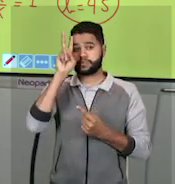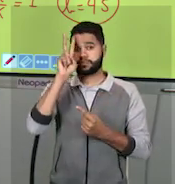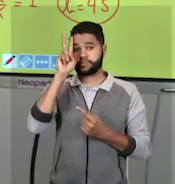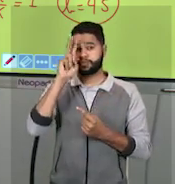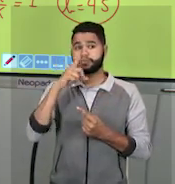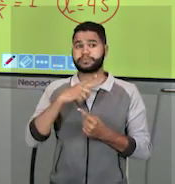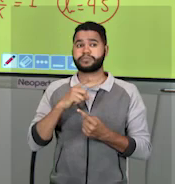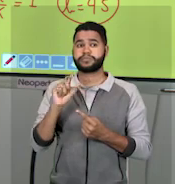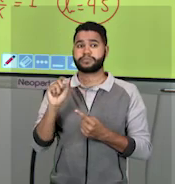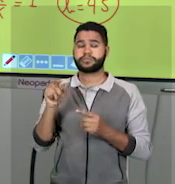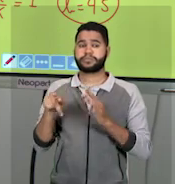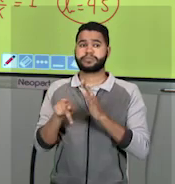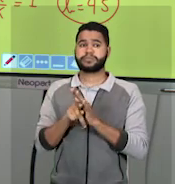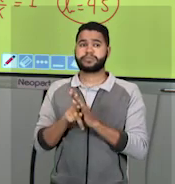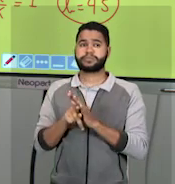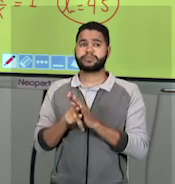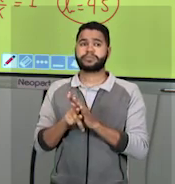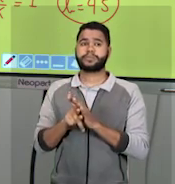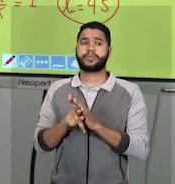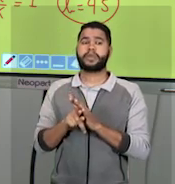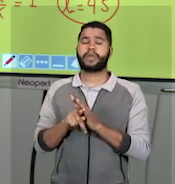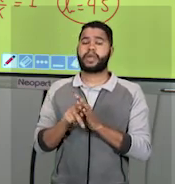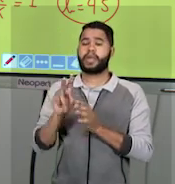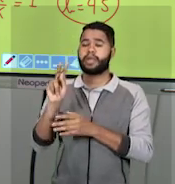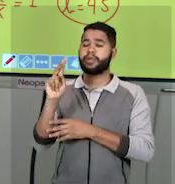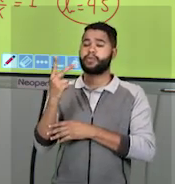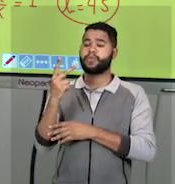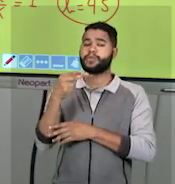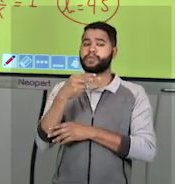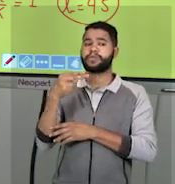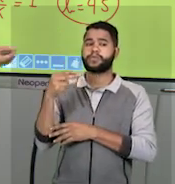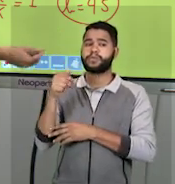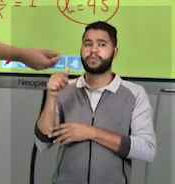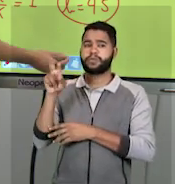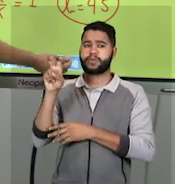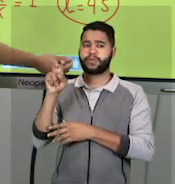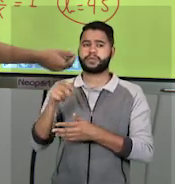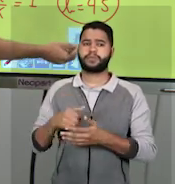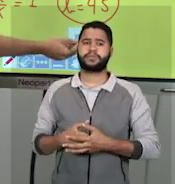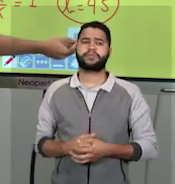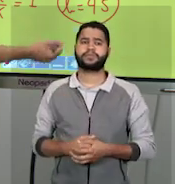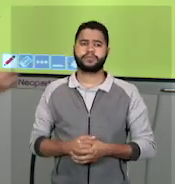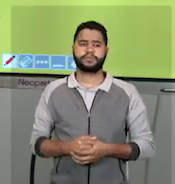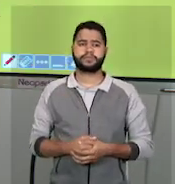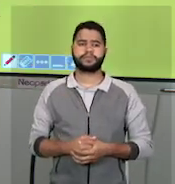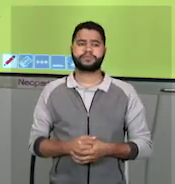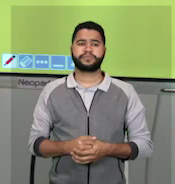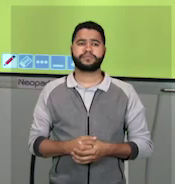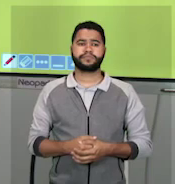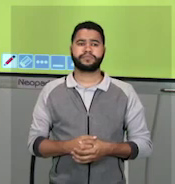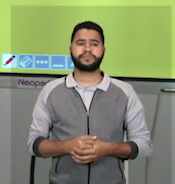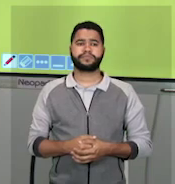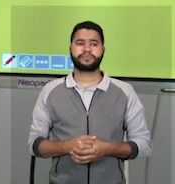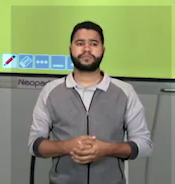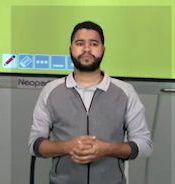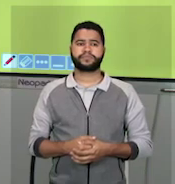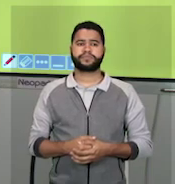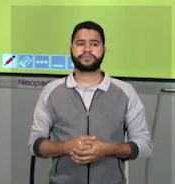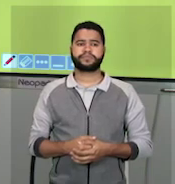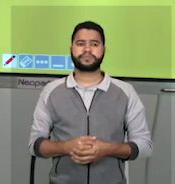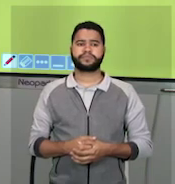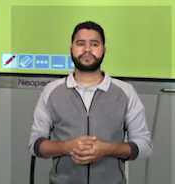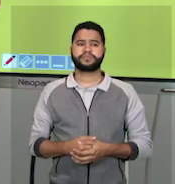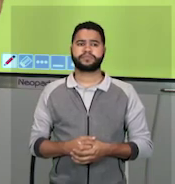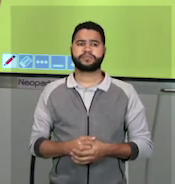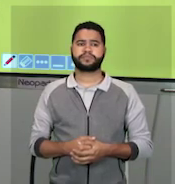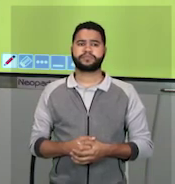tenho aqui a minha hipotenusa igual a 15. Deixa eu apagar aqui. Já sei que é 45. Sei que minha hipotenusa é igual a